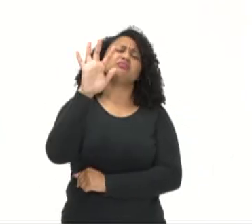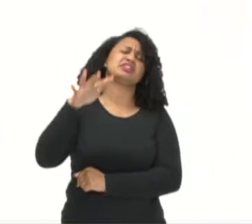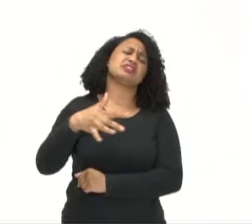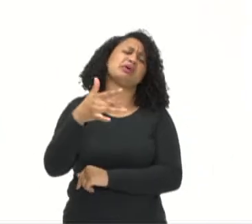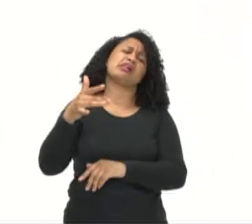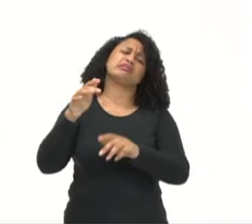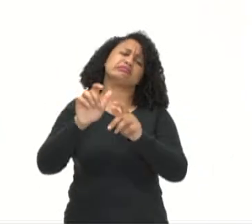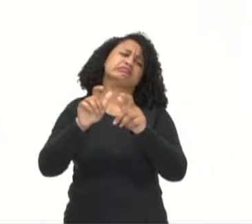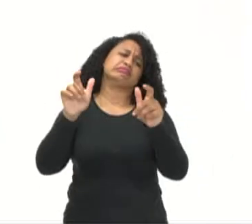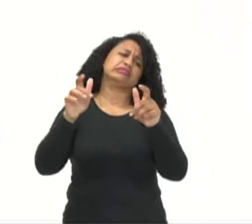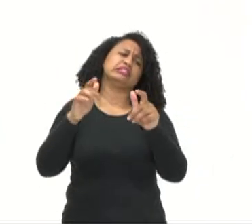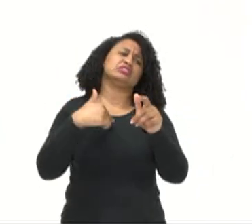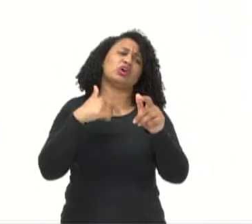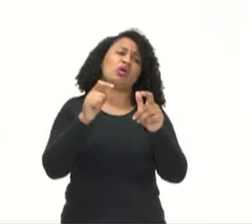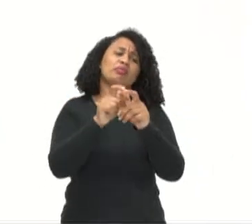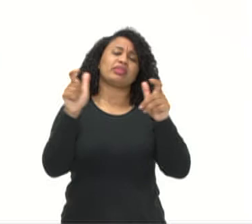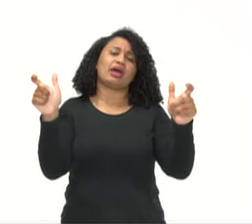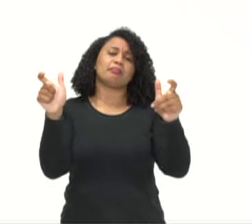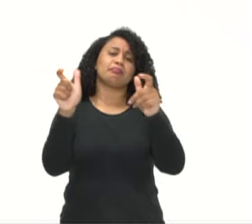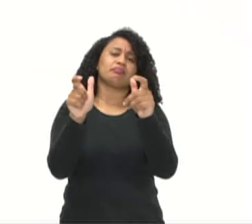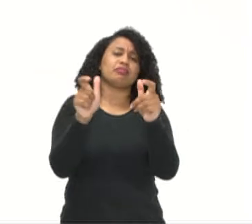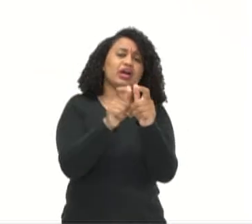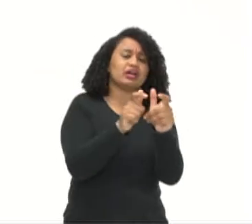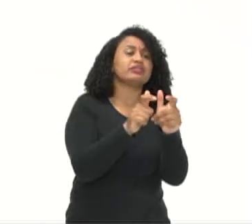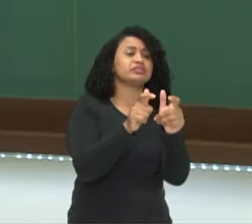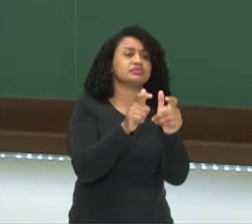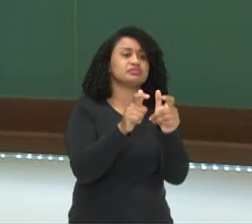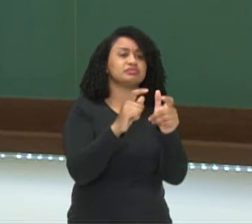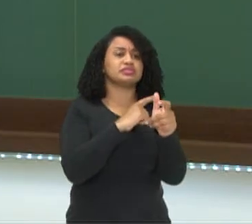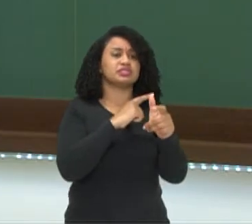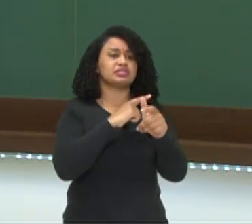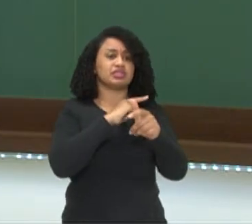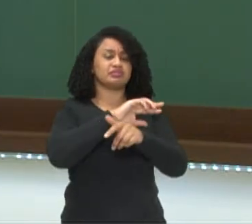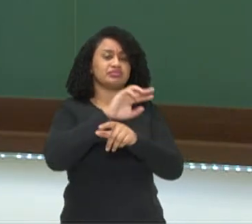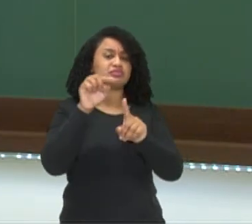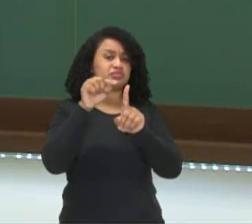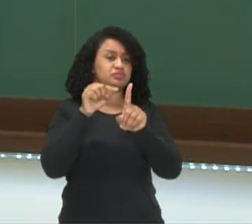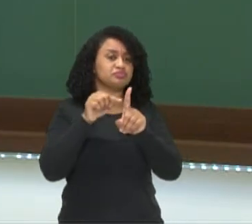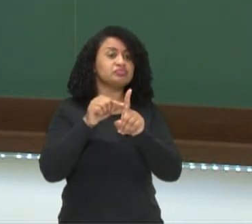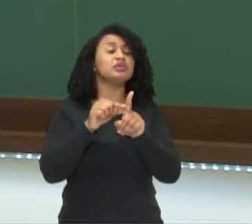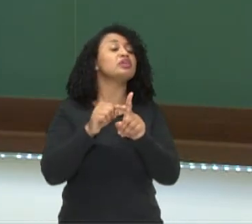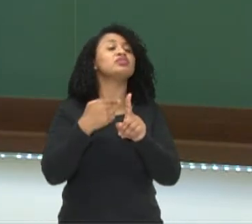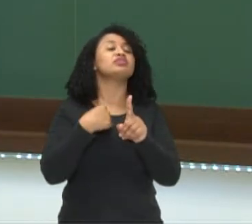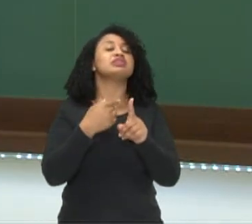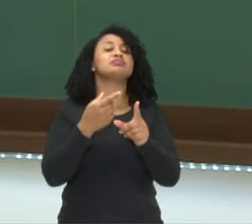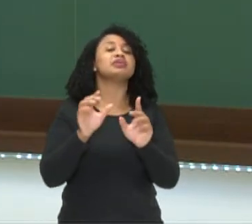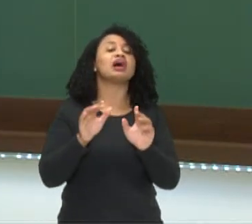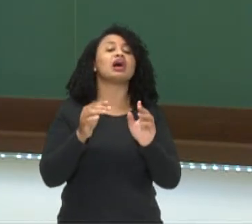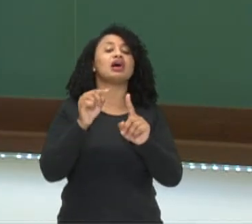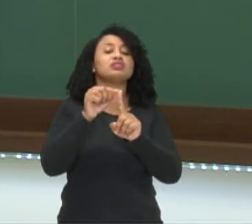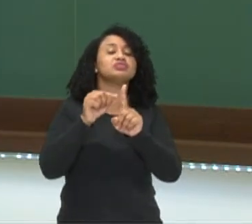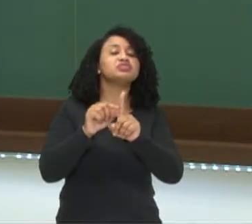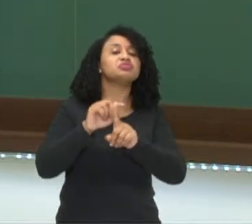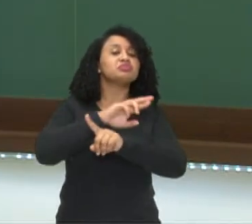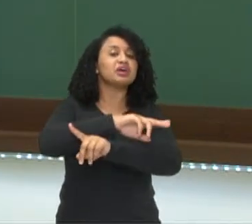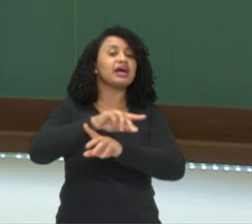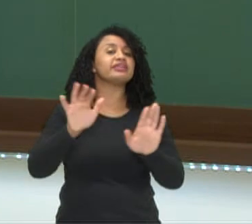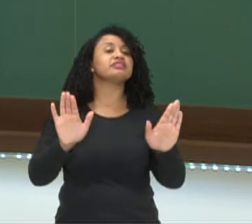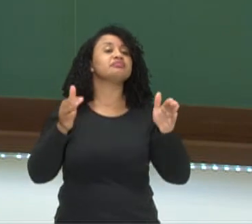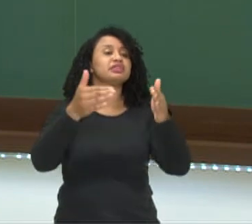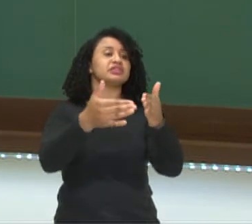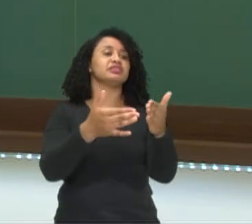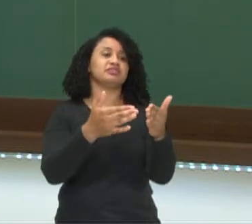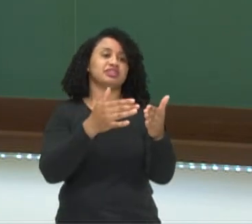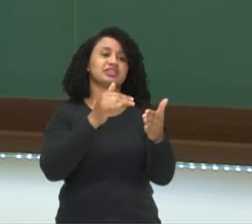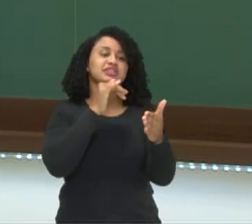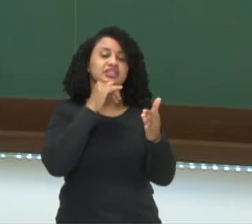está considerando apenas o tamanho, as raças. Não está considerando a raça específica, né? Por exemplo, dentro